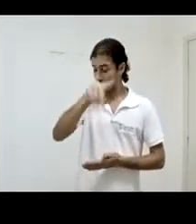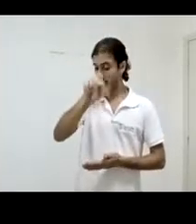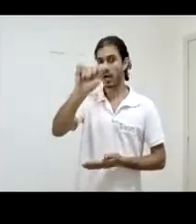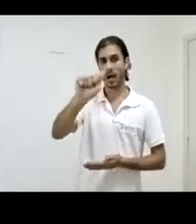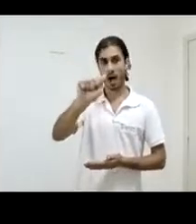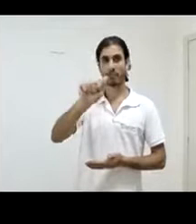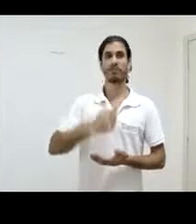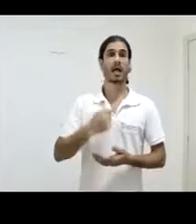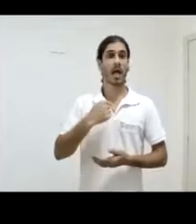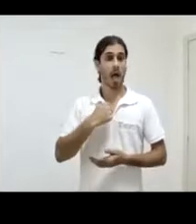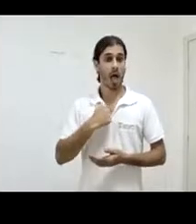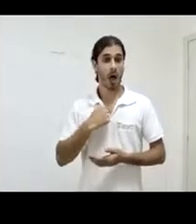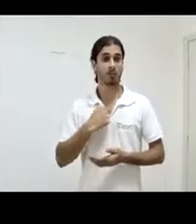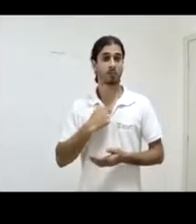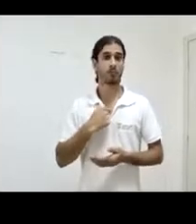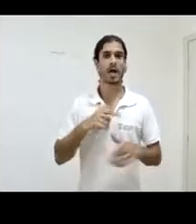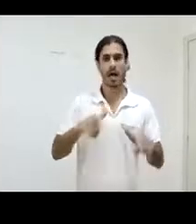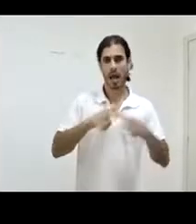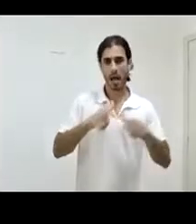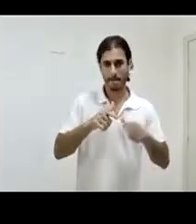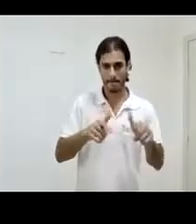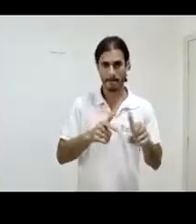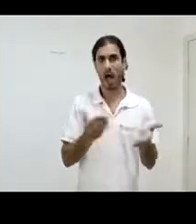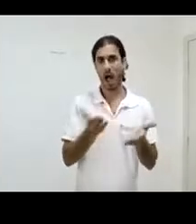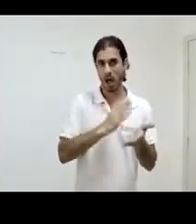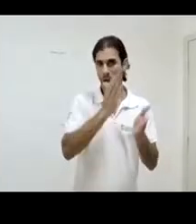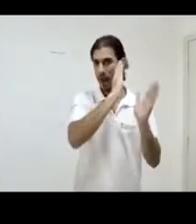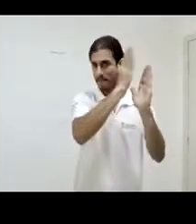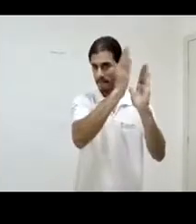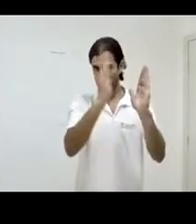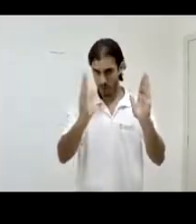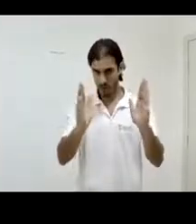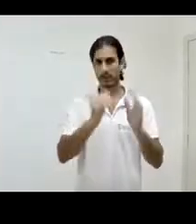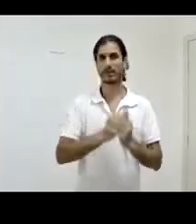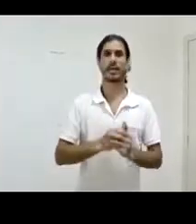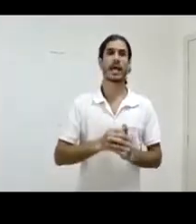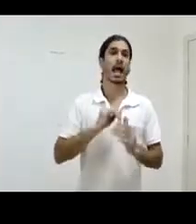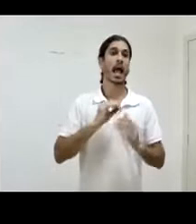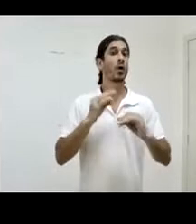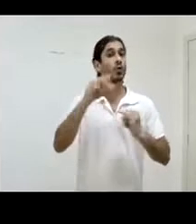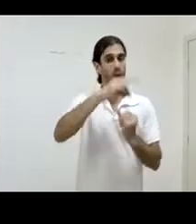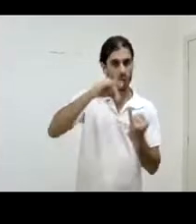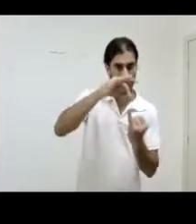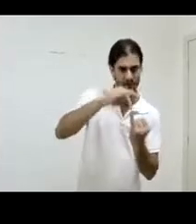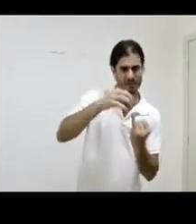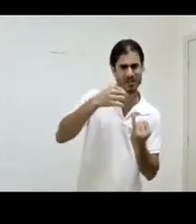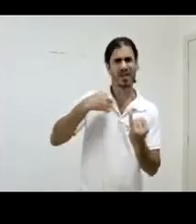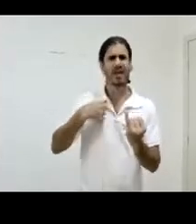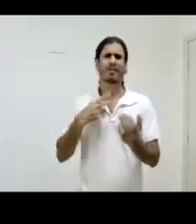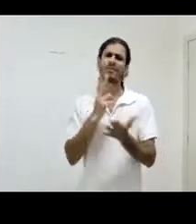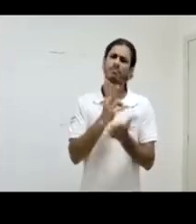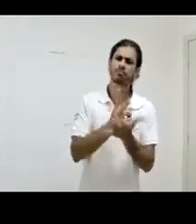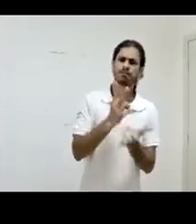da minha pesquisa, e eu sempre atuei no NAPNE, né, que é o Núcleo de Atendimento às Pessoas com Necessidades